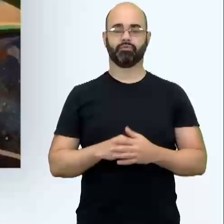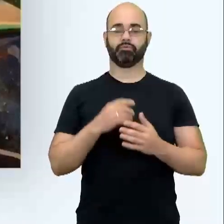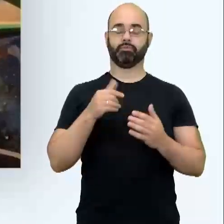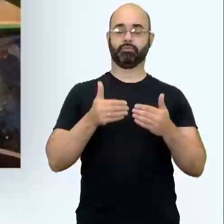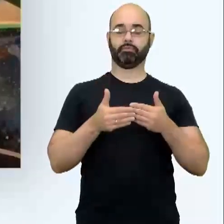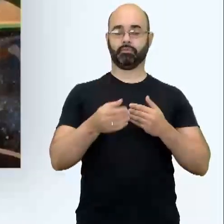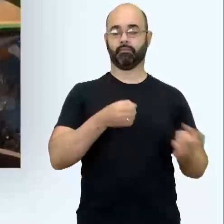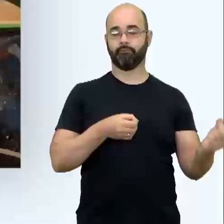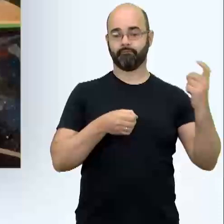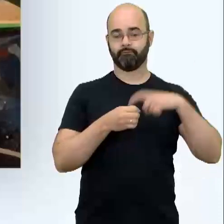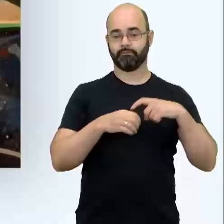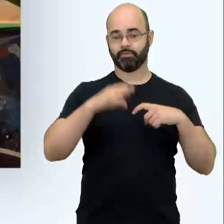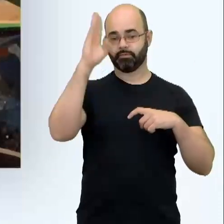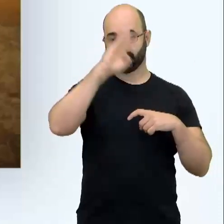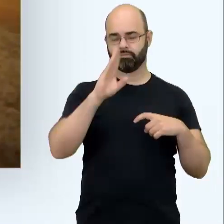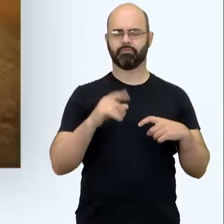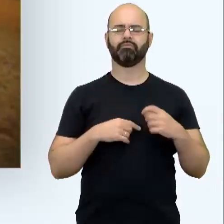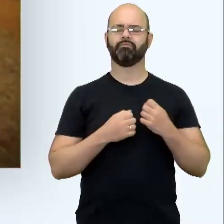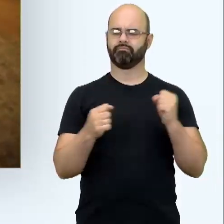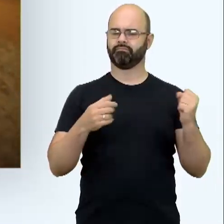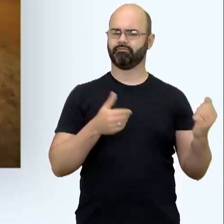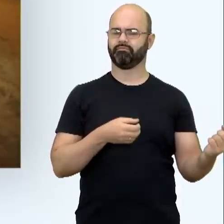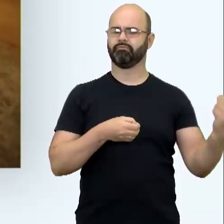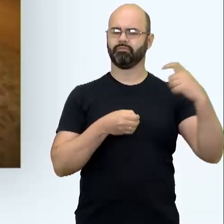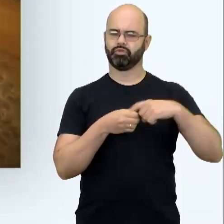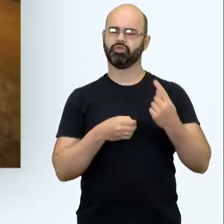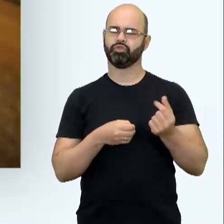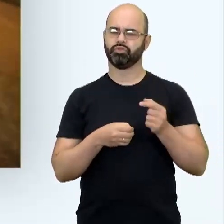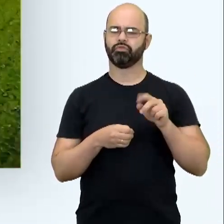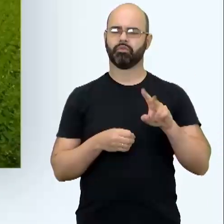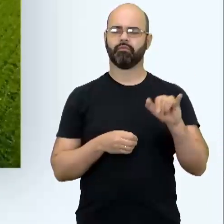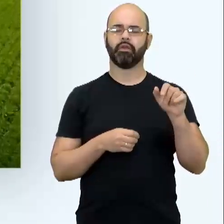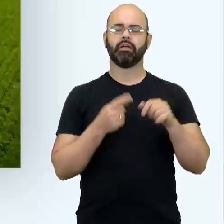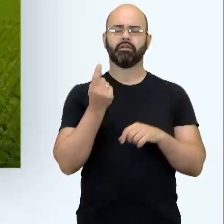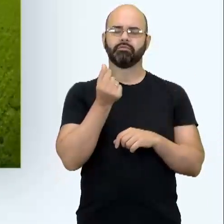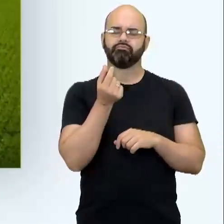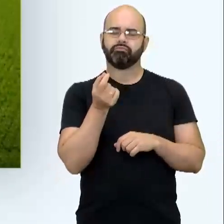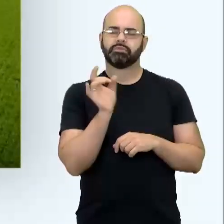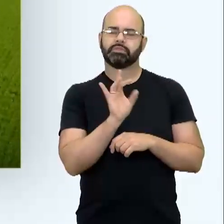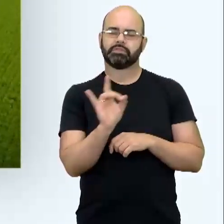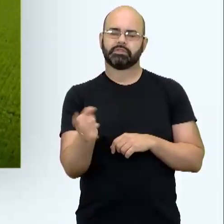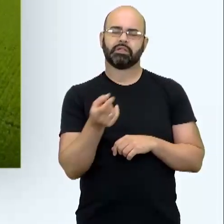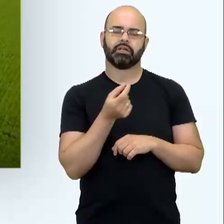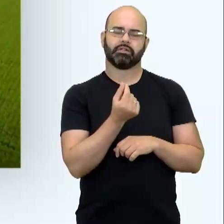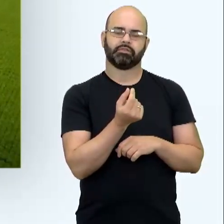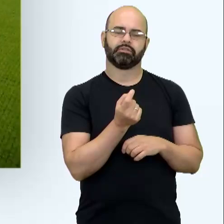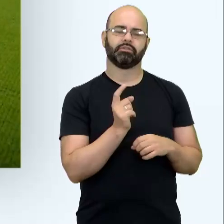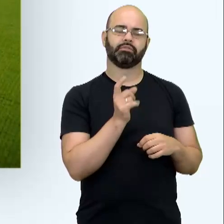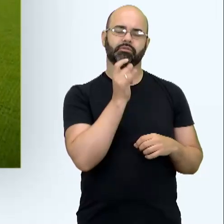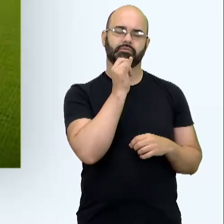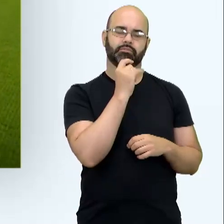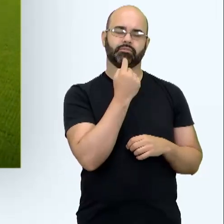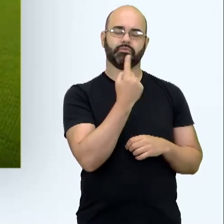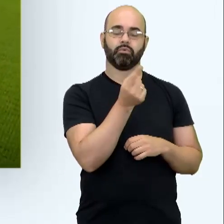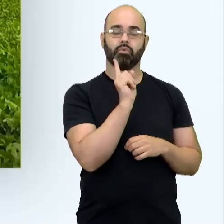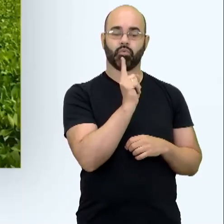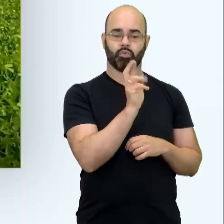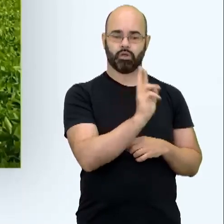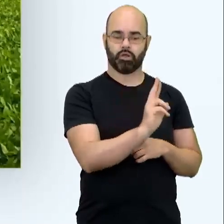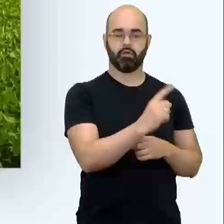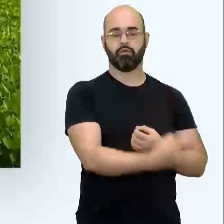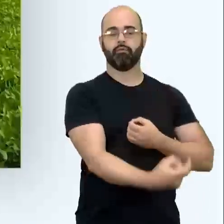sociedade brasileira será enorme. Para cada real investido no mapeamento dos solos, estima-se um retorno